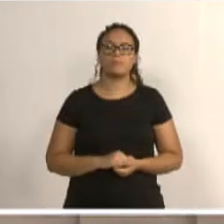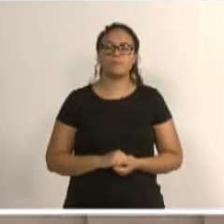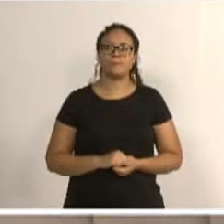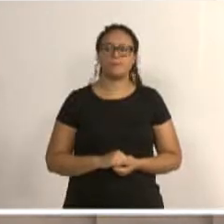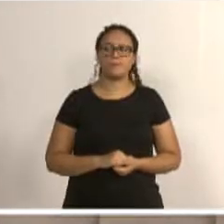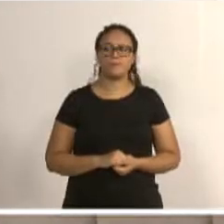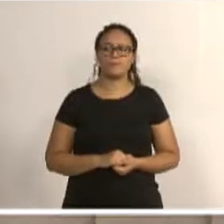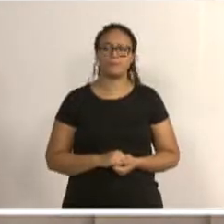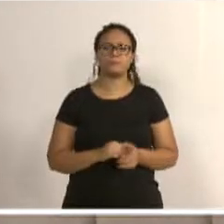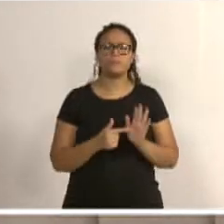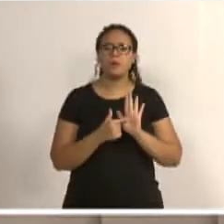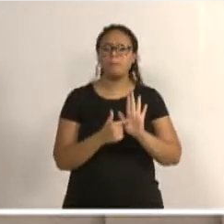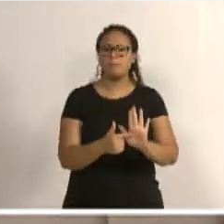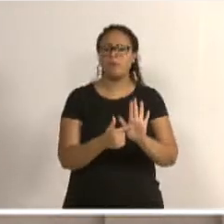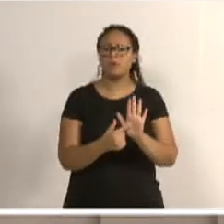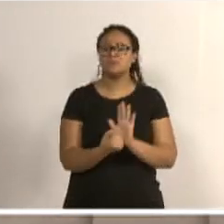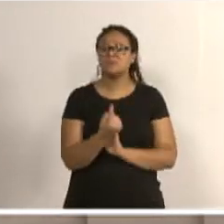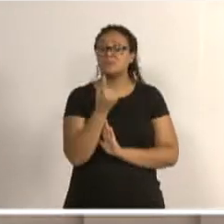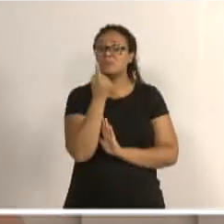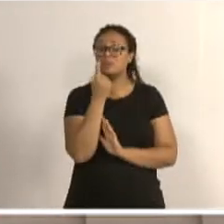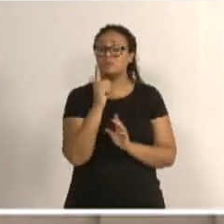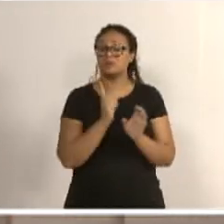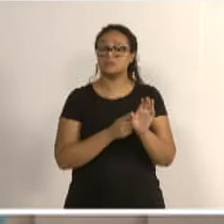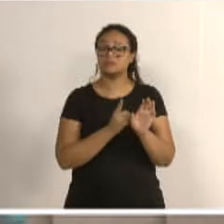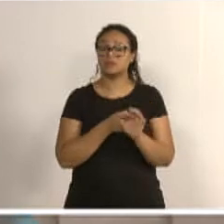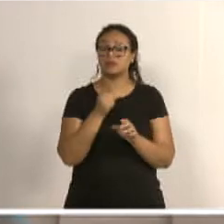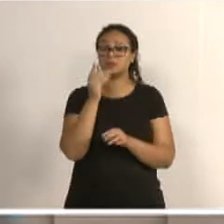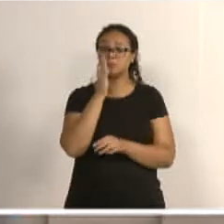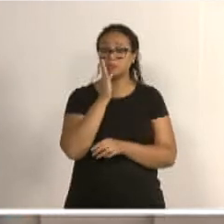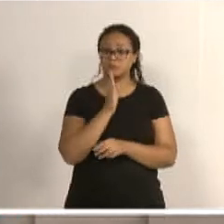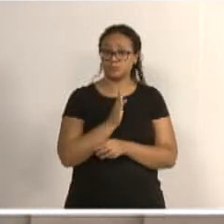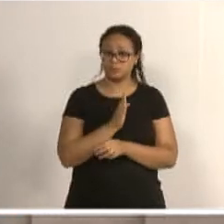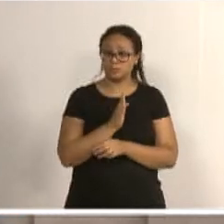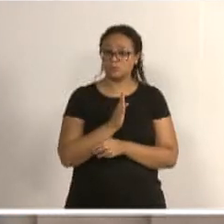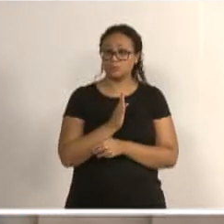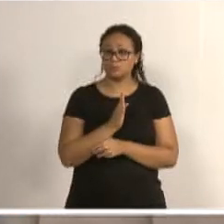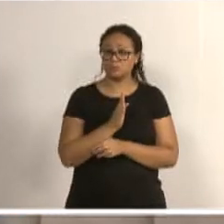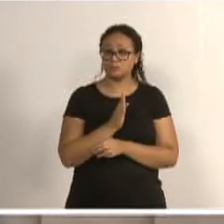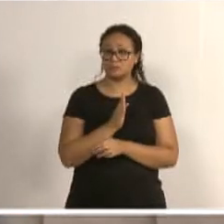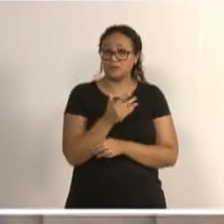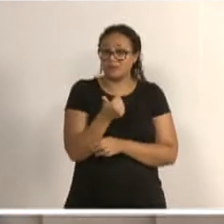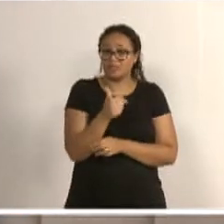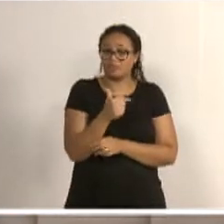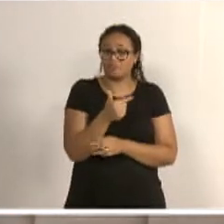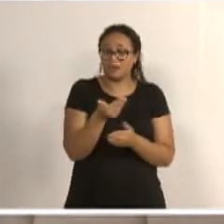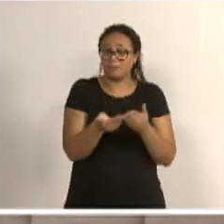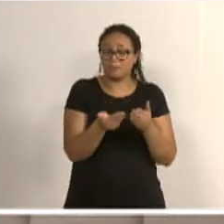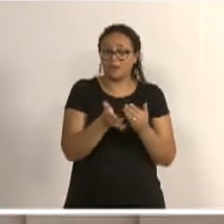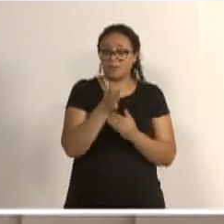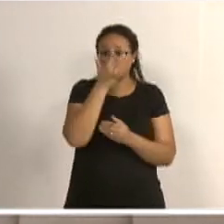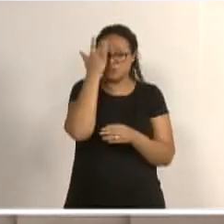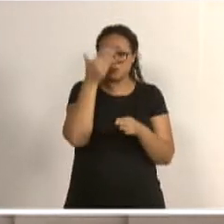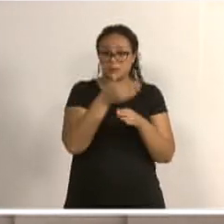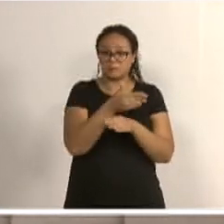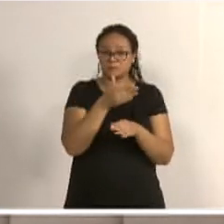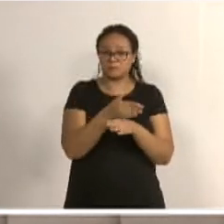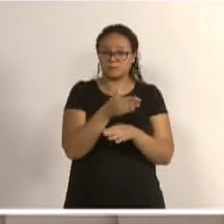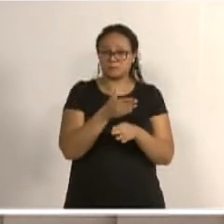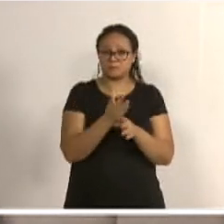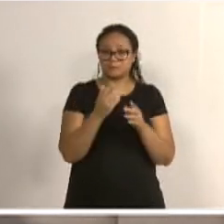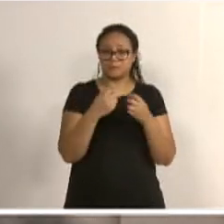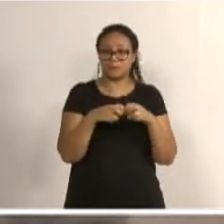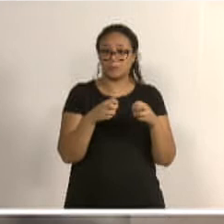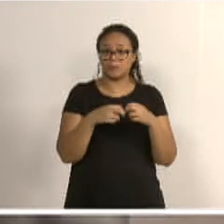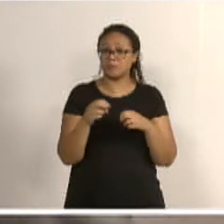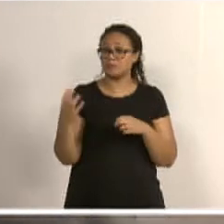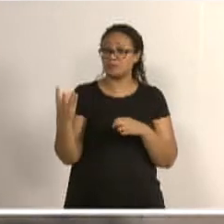aponte uma cidade no Brasil em que o transporte coletivo não tenha queda de passageiros. Todas as cidades